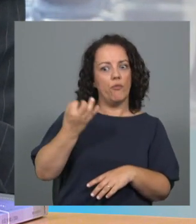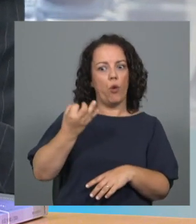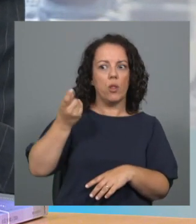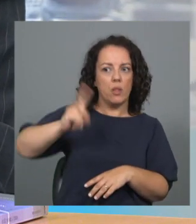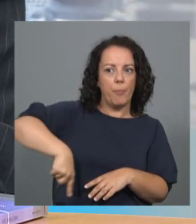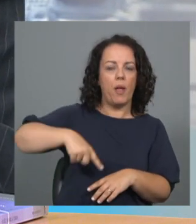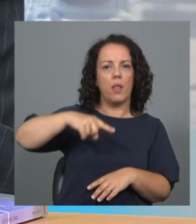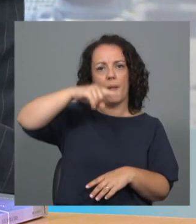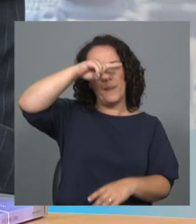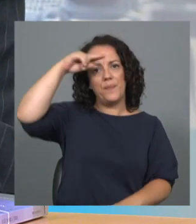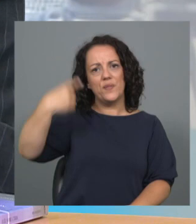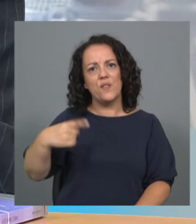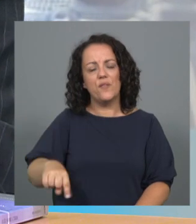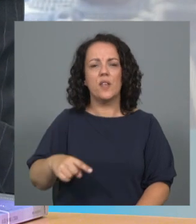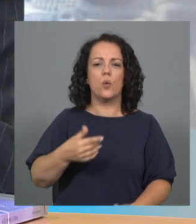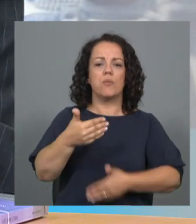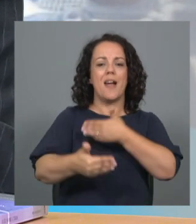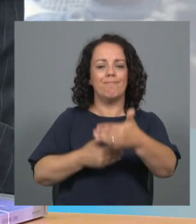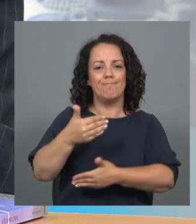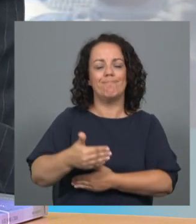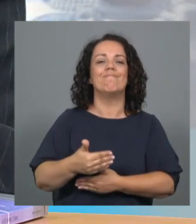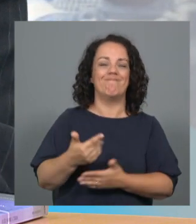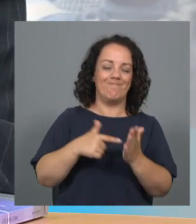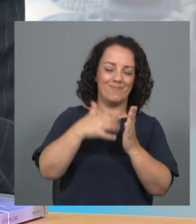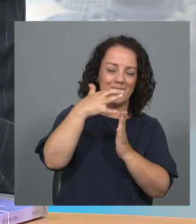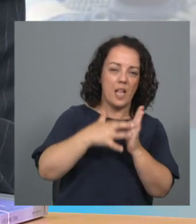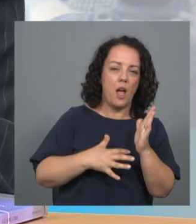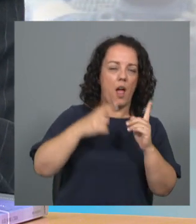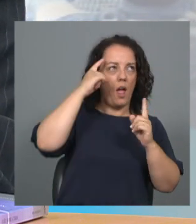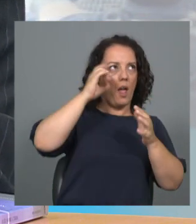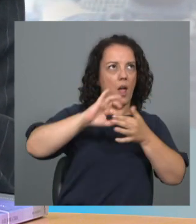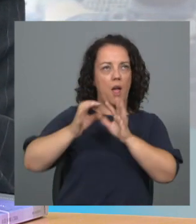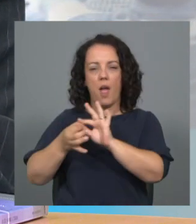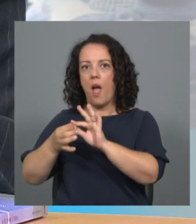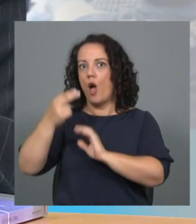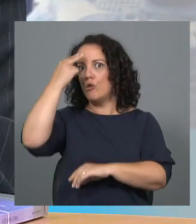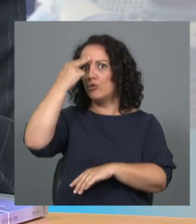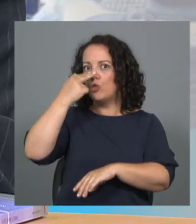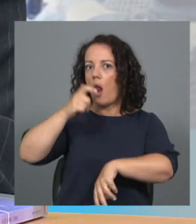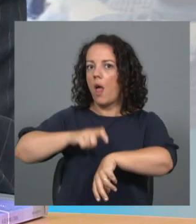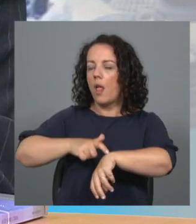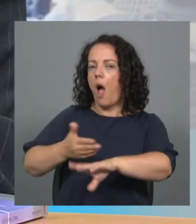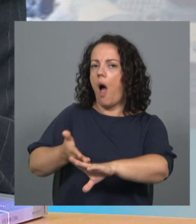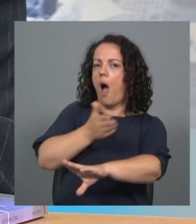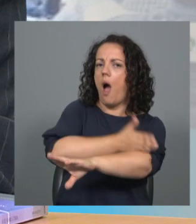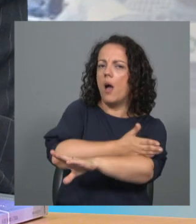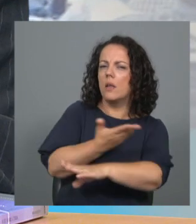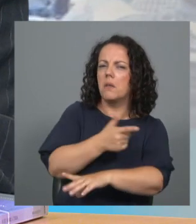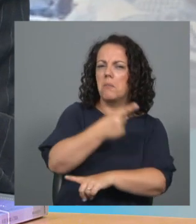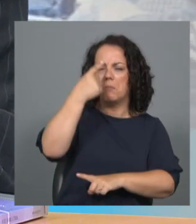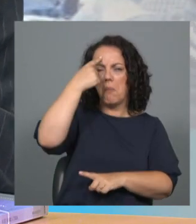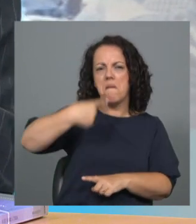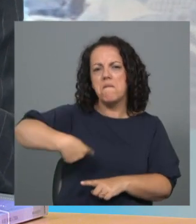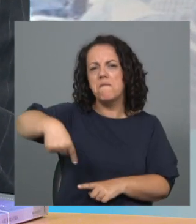na sua caminhada. Cá está um texto carregado de enquadramento histórico. Ele teve Porque é que ele vai para o Horebe? Ele